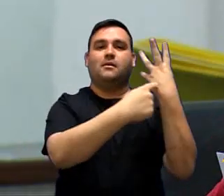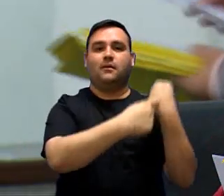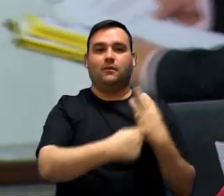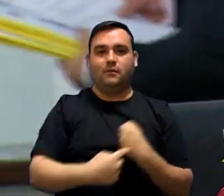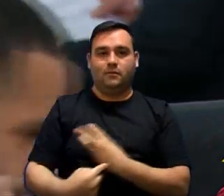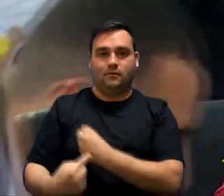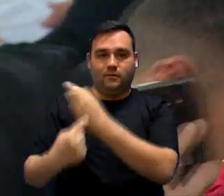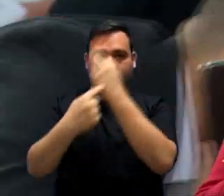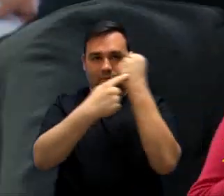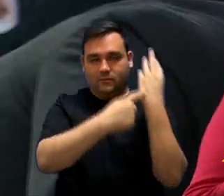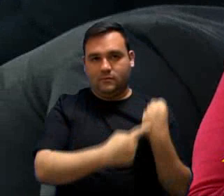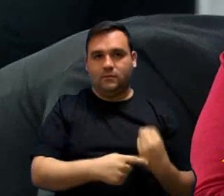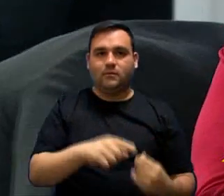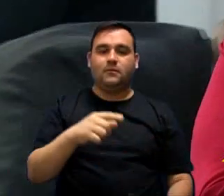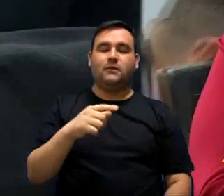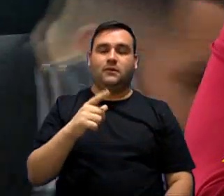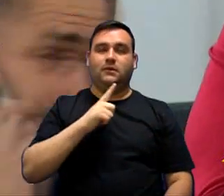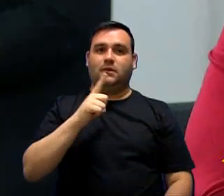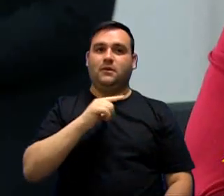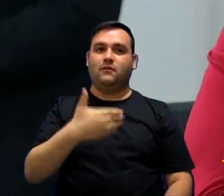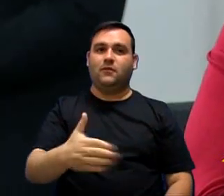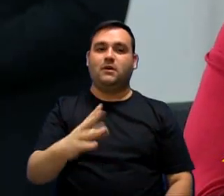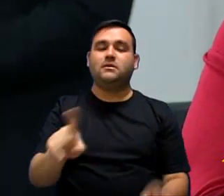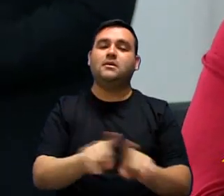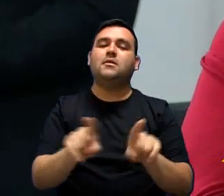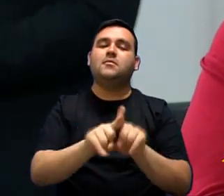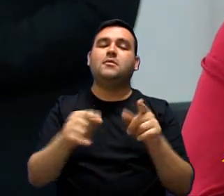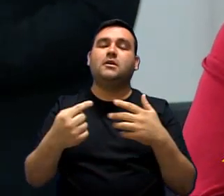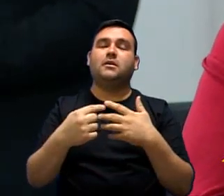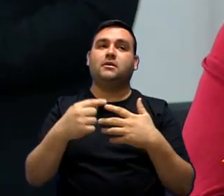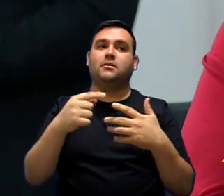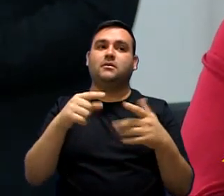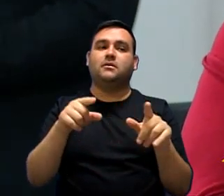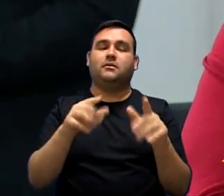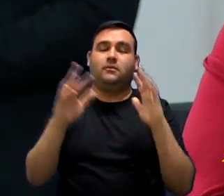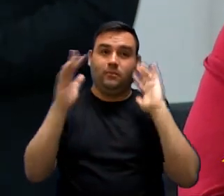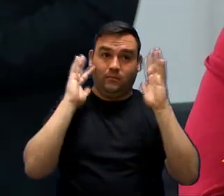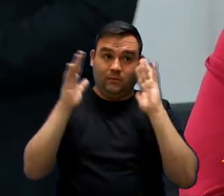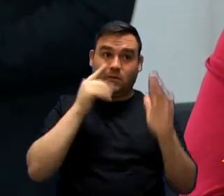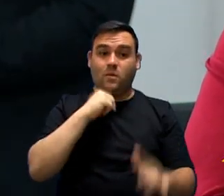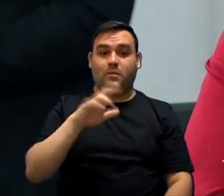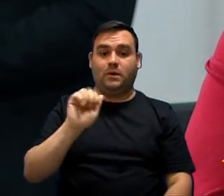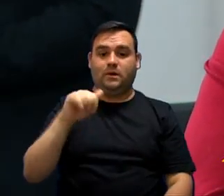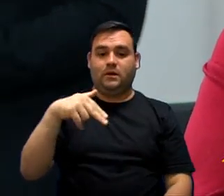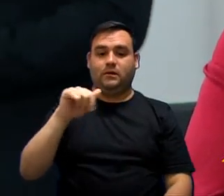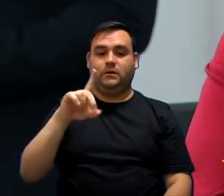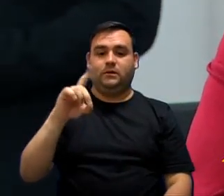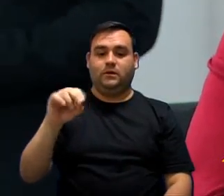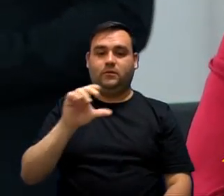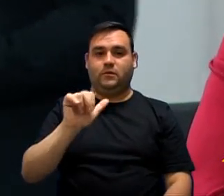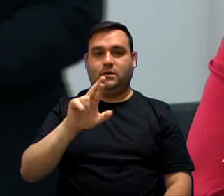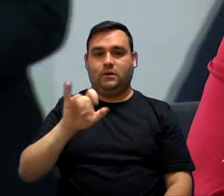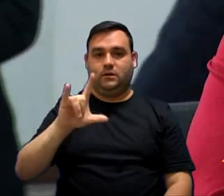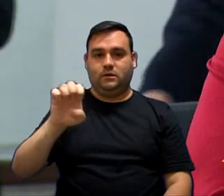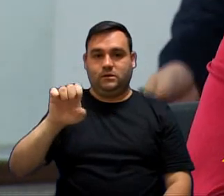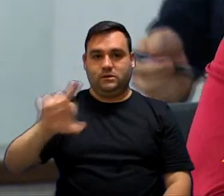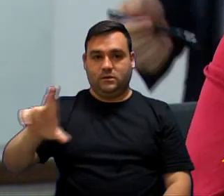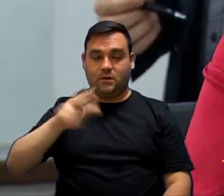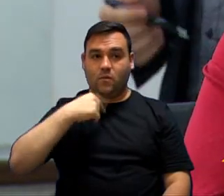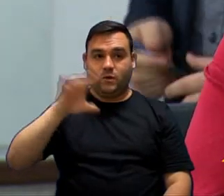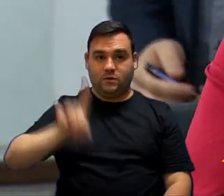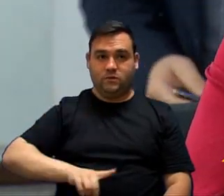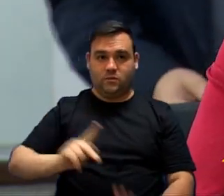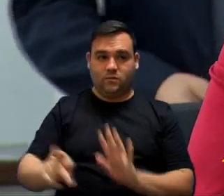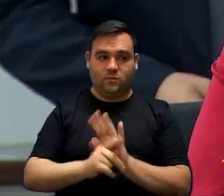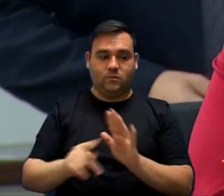radioterapia, Yara Bernardi, considerando que, de acordo com o doutor Aguinaldo Carlesse, diretor técnico